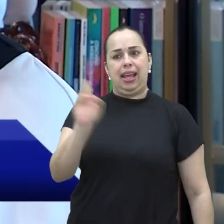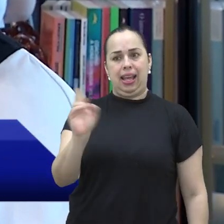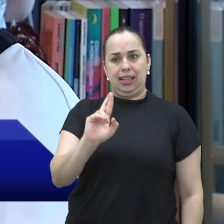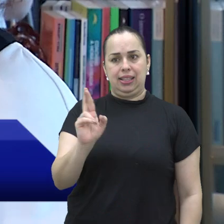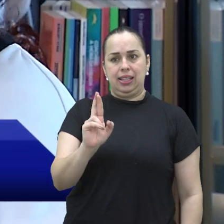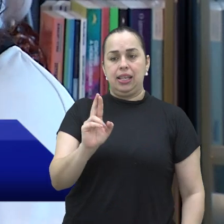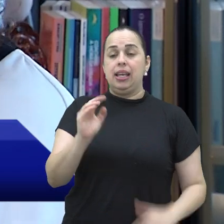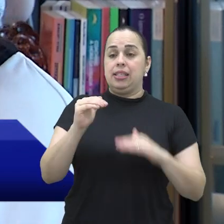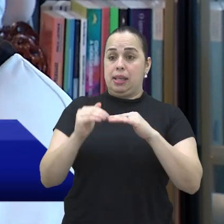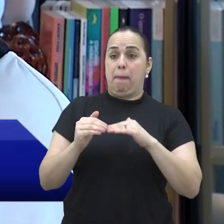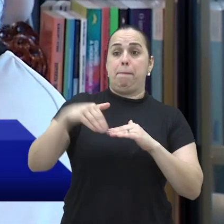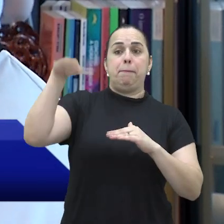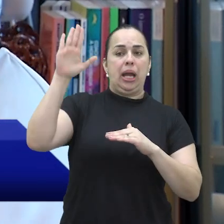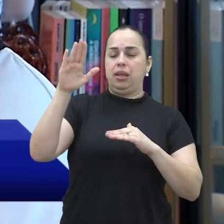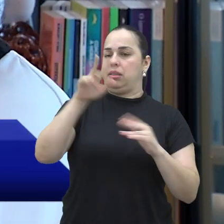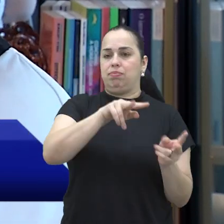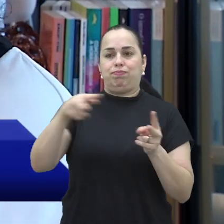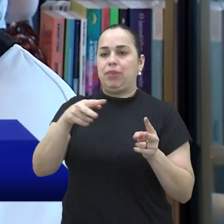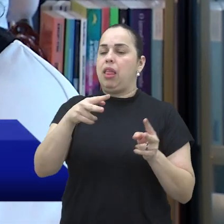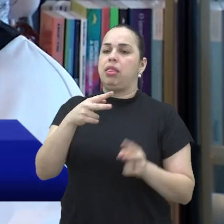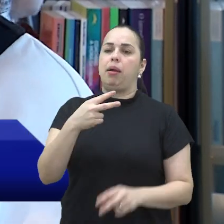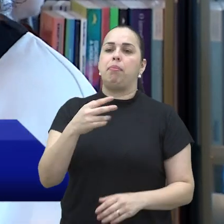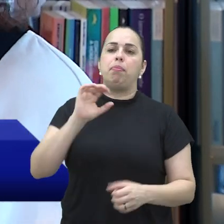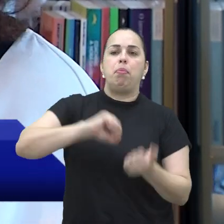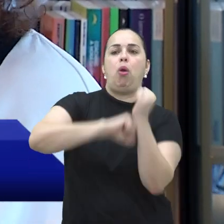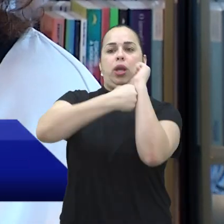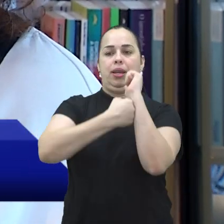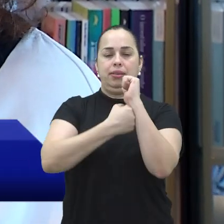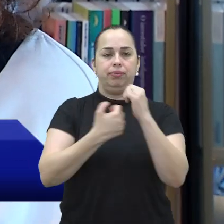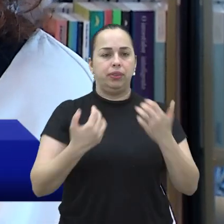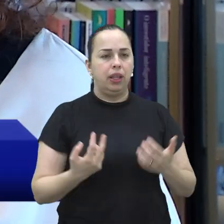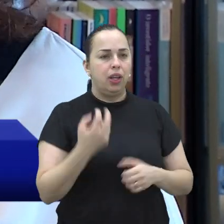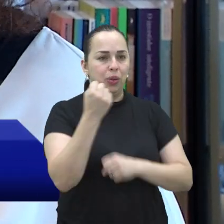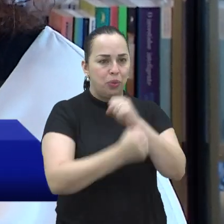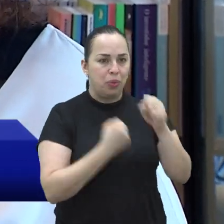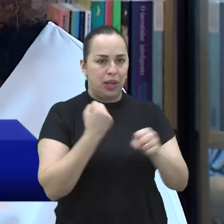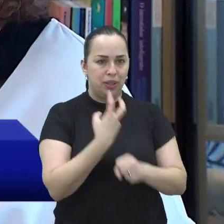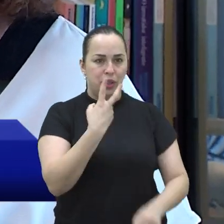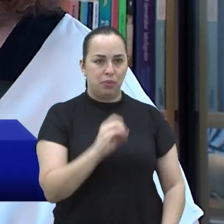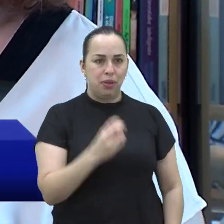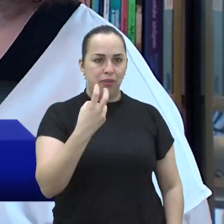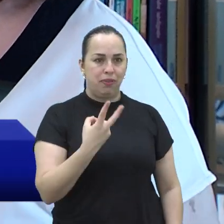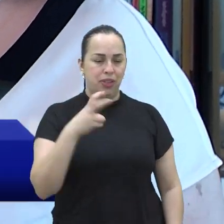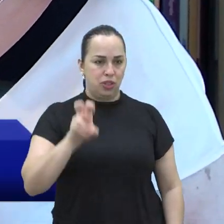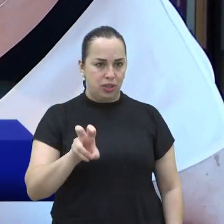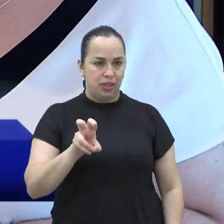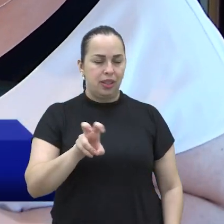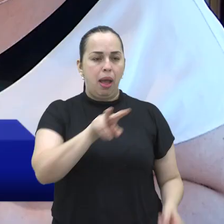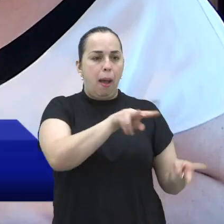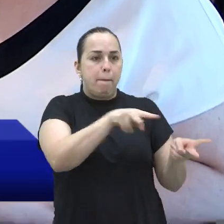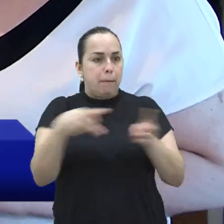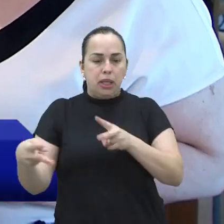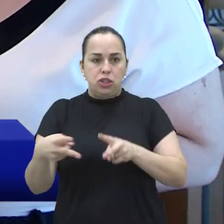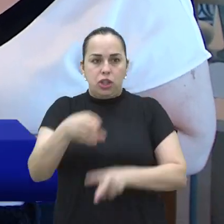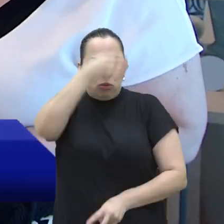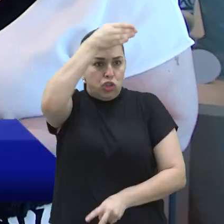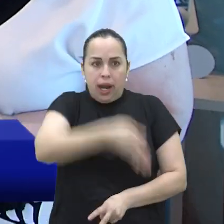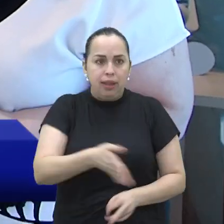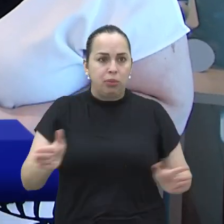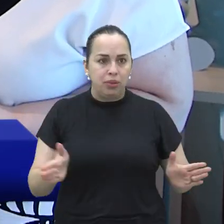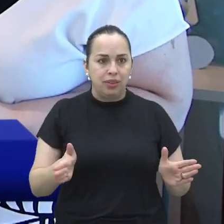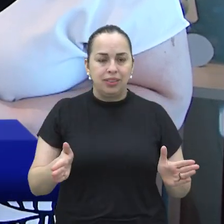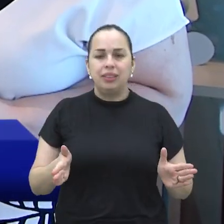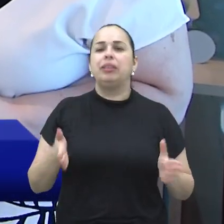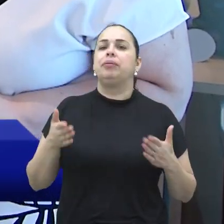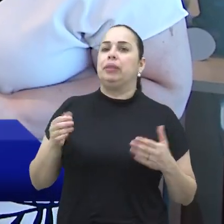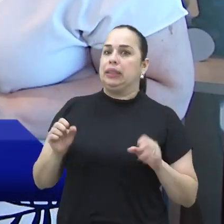100. Se for acima disso, a transferência não é feita. E 2025 tem novas novidades, que são o Pix automático. O que vai ser